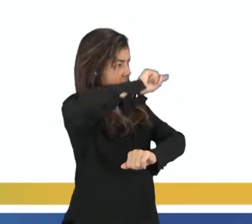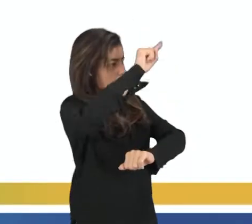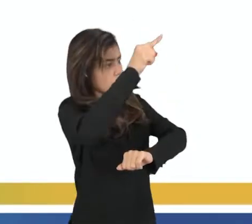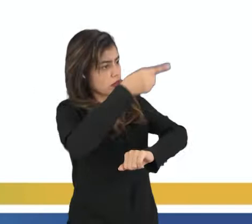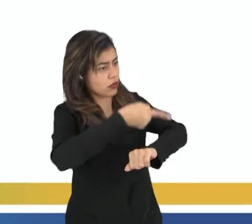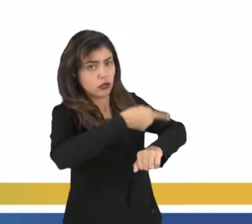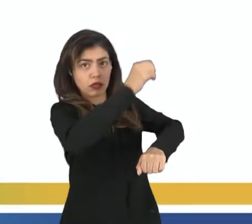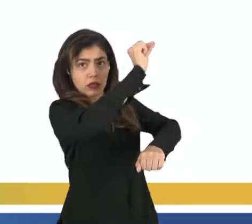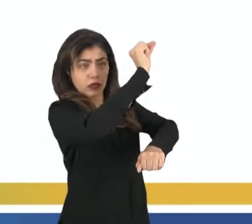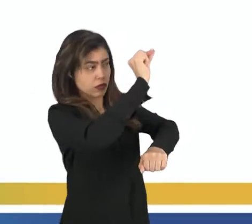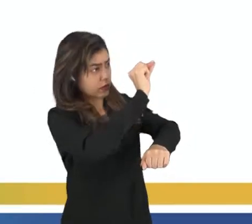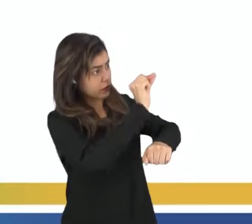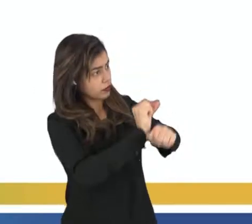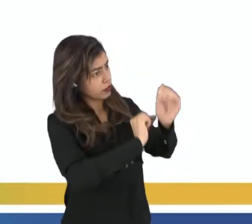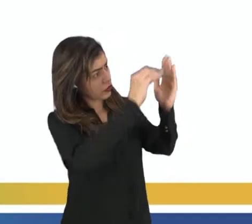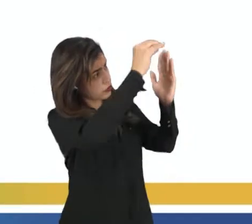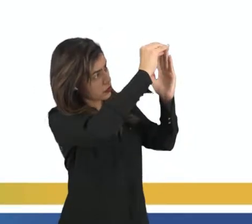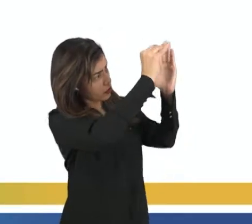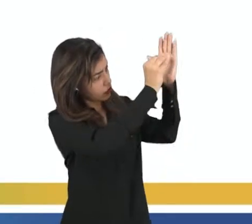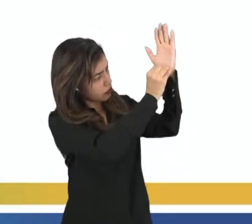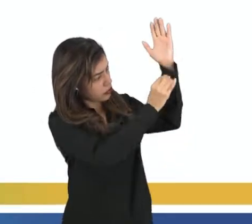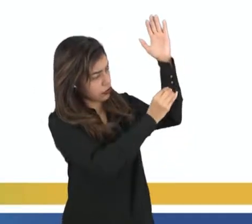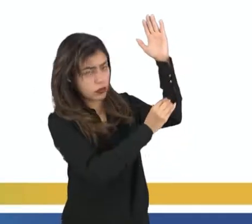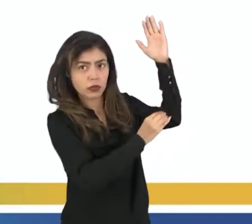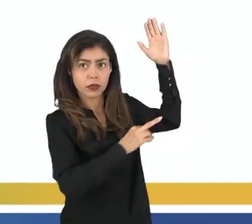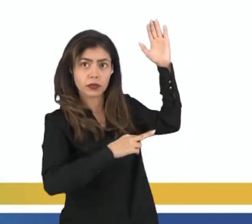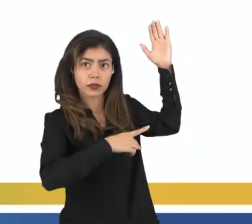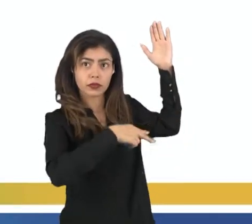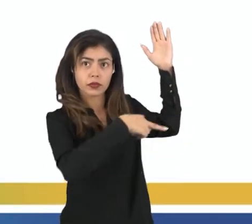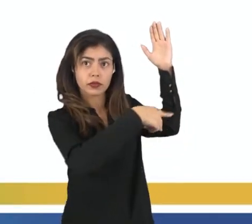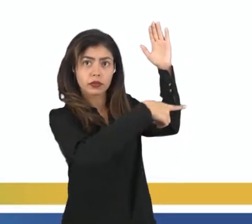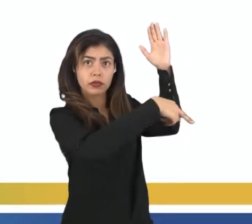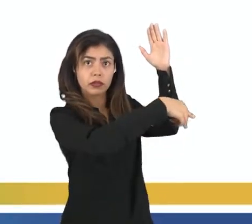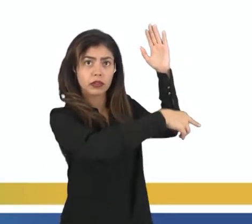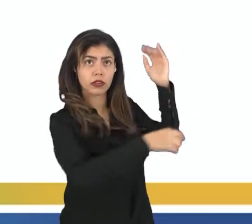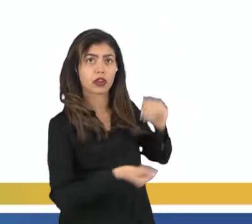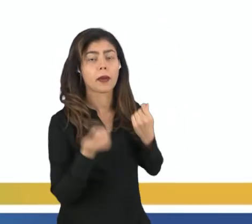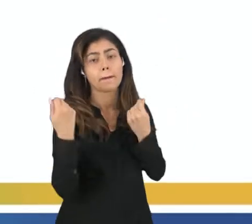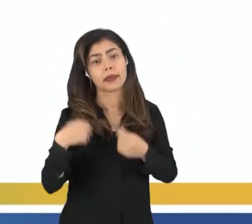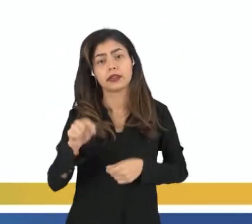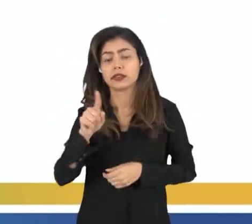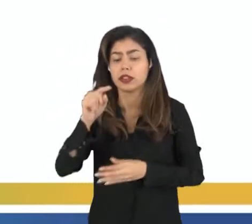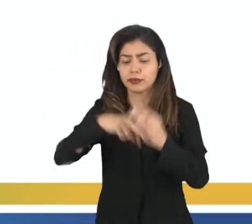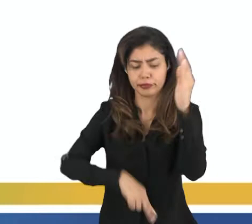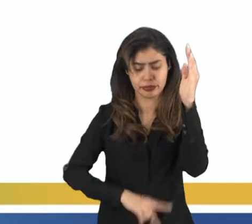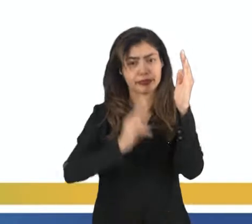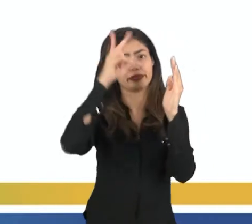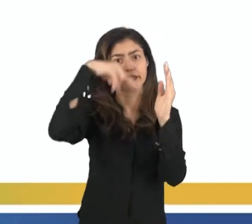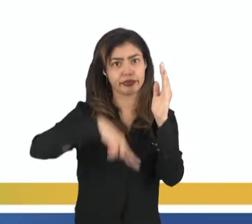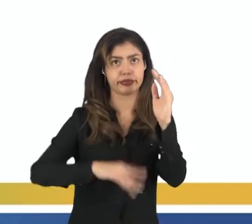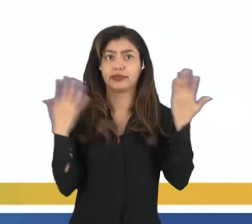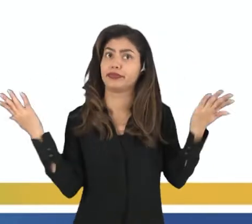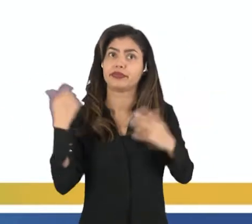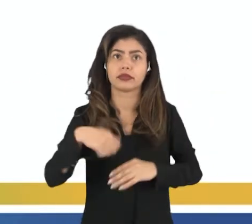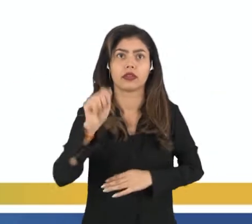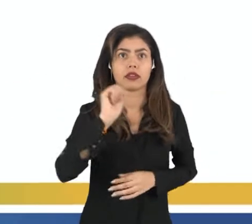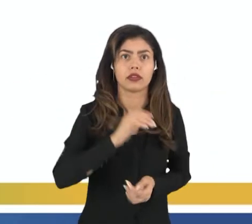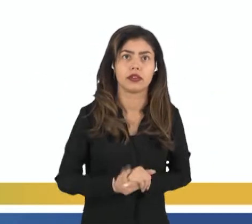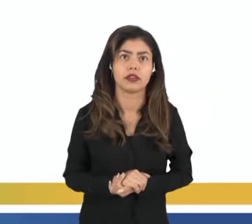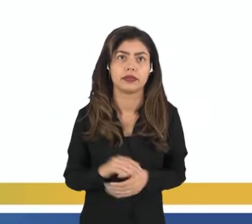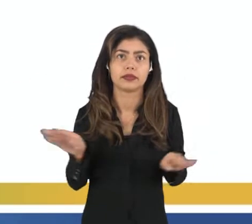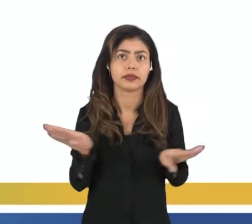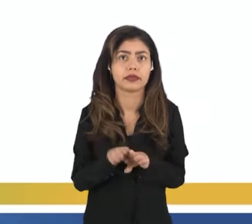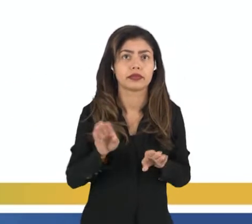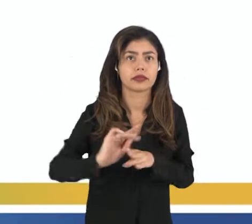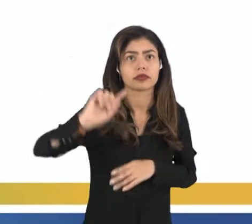picos das montanhas para atravessar os vales sem ter que descer e escalar novamente. Mais